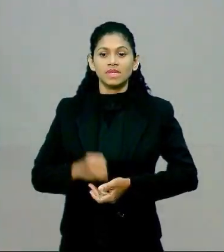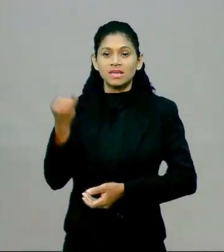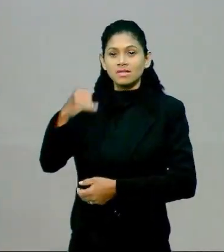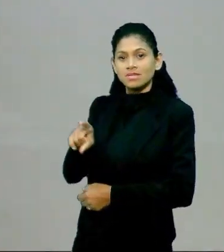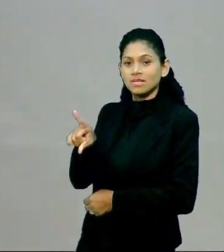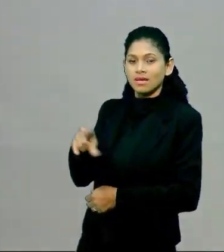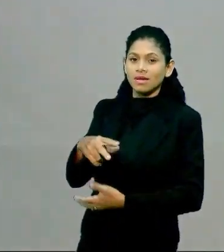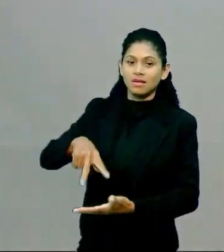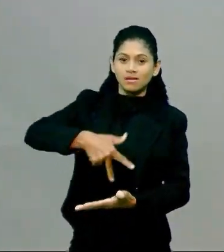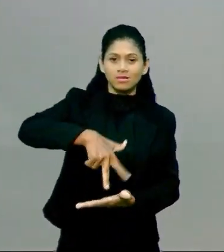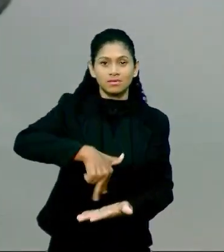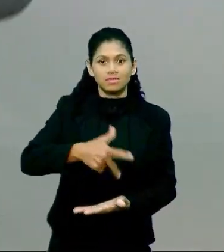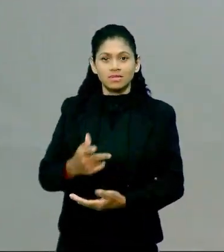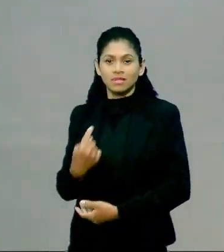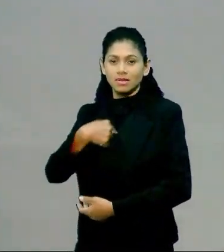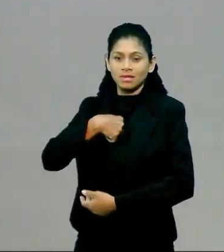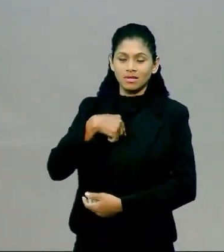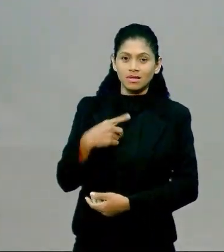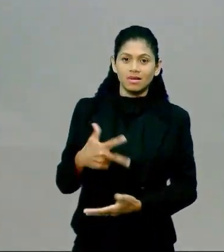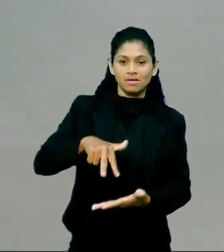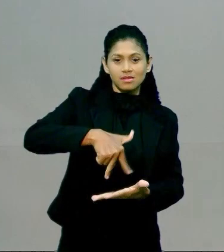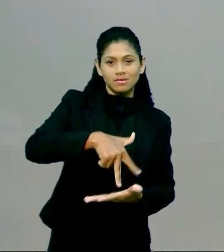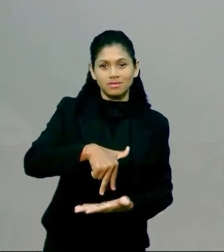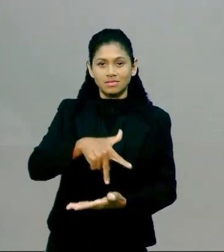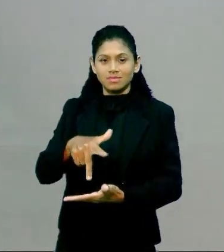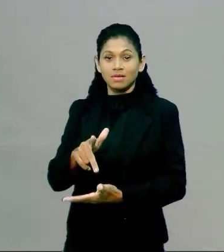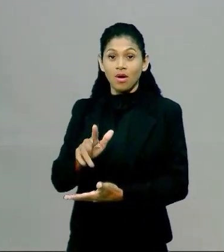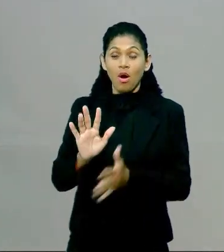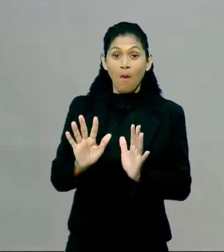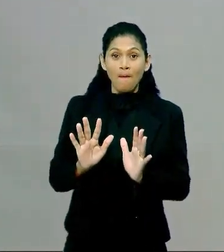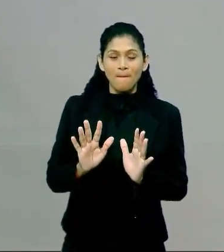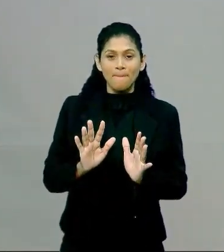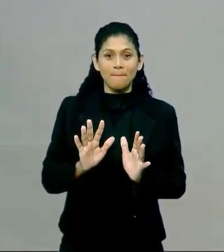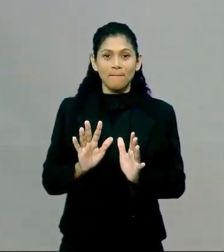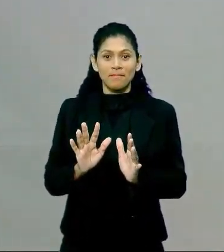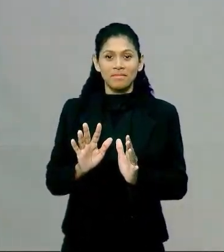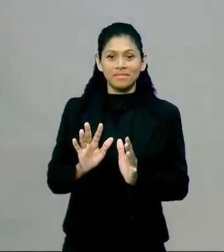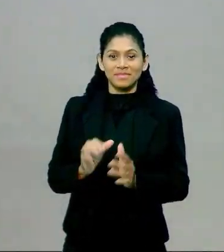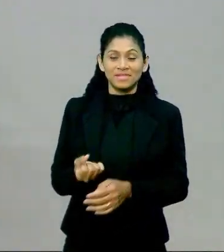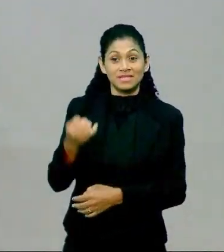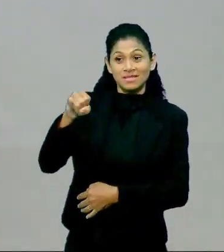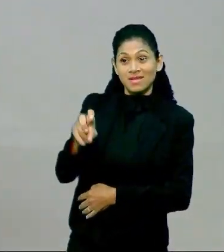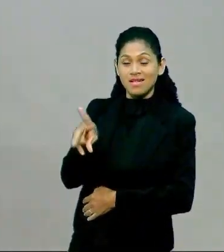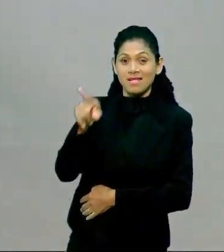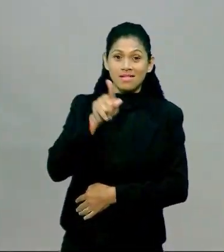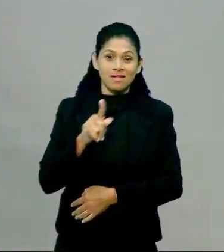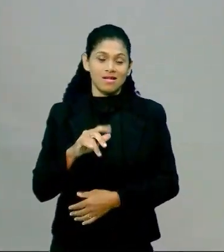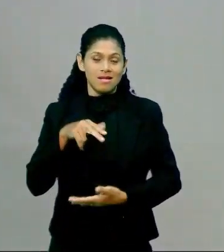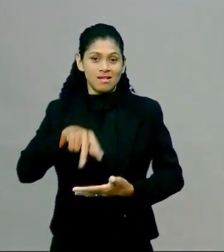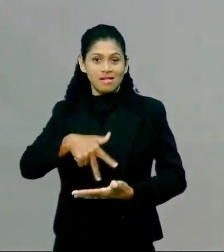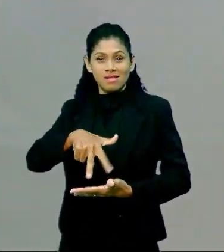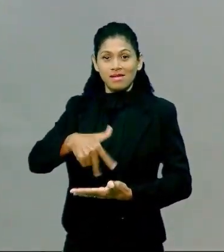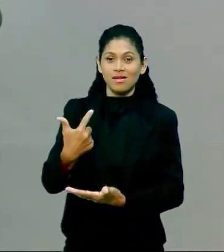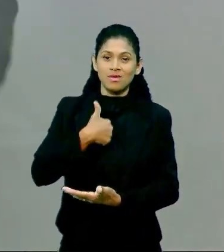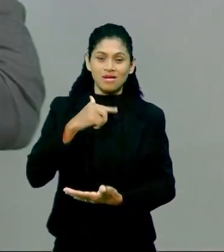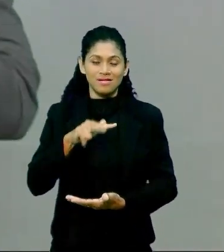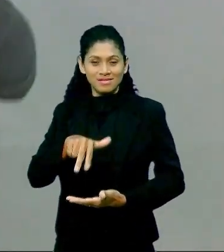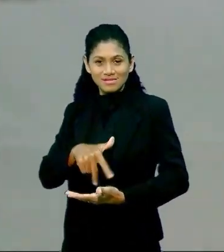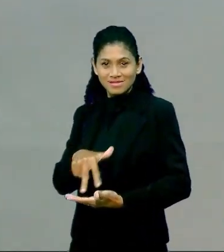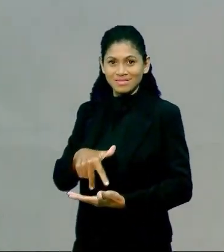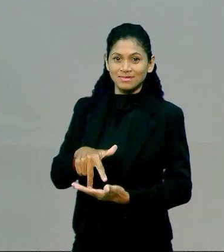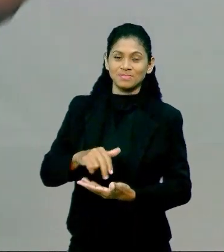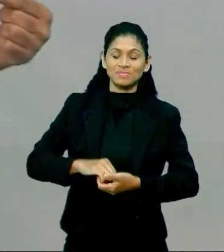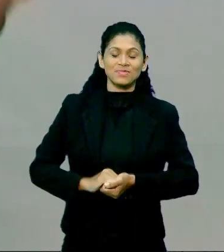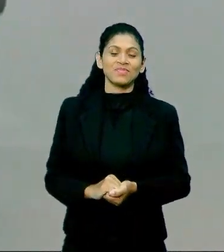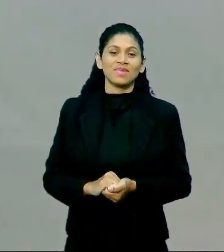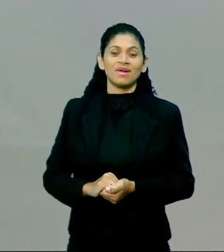Se ela dança, eu danço. Se ela dança, eu danço. Opa, agora é assim, né? Se ela dança, eu danço. Se ela dança, eu...